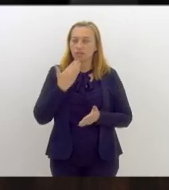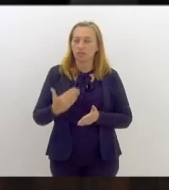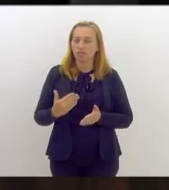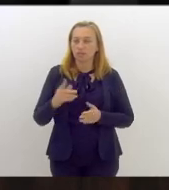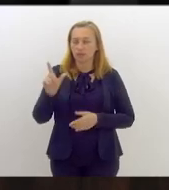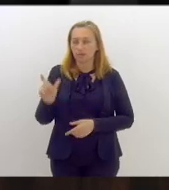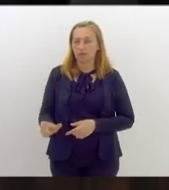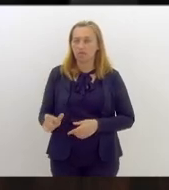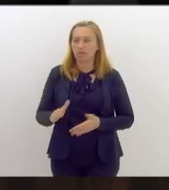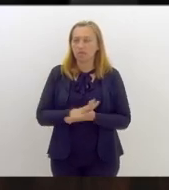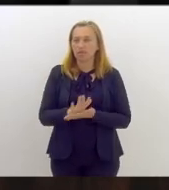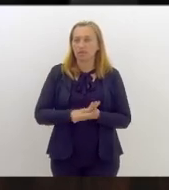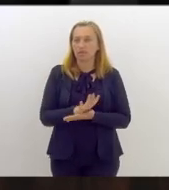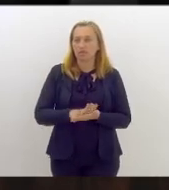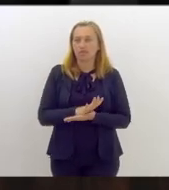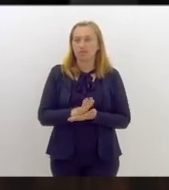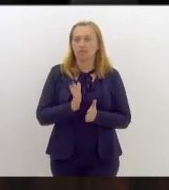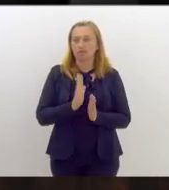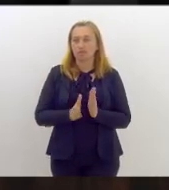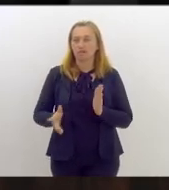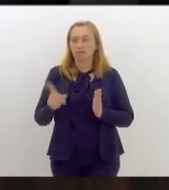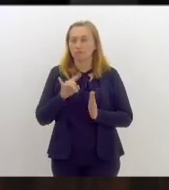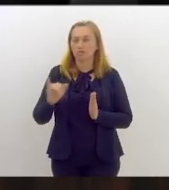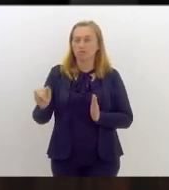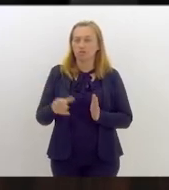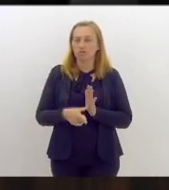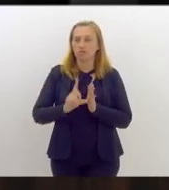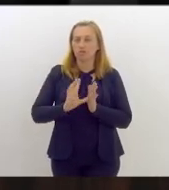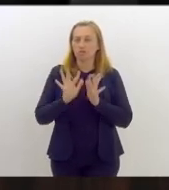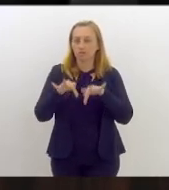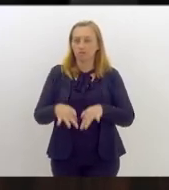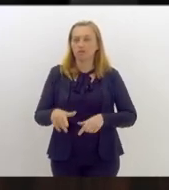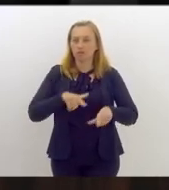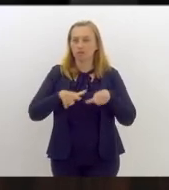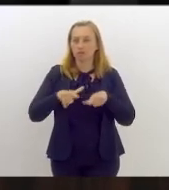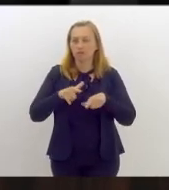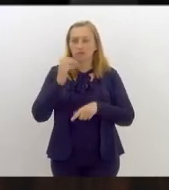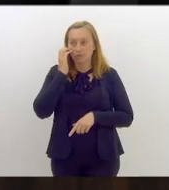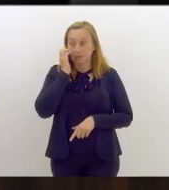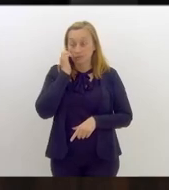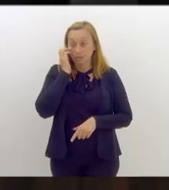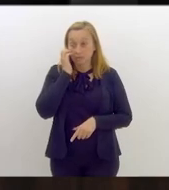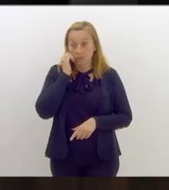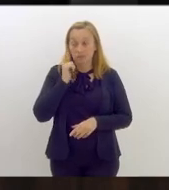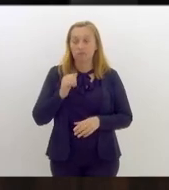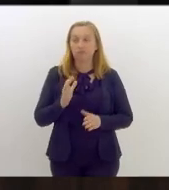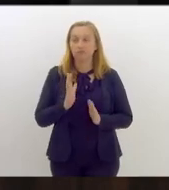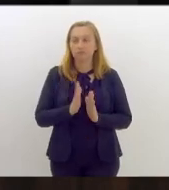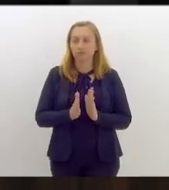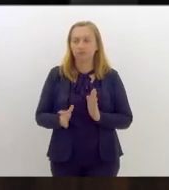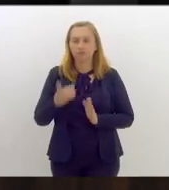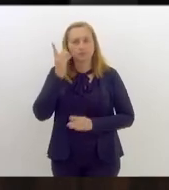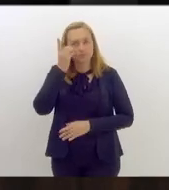Nada mais a tratar. Pela ordem, presidente. Na ordem do dia, presidência, antes de encerrar os trabalhos, concede pela ordem o deputado